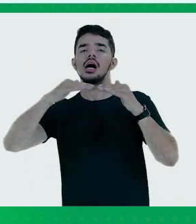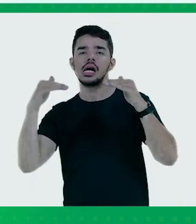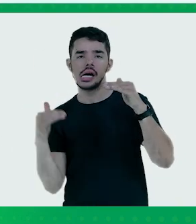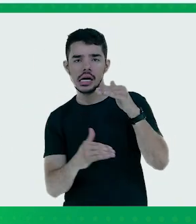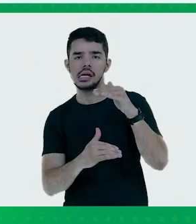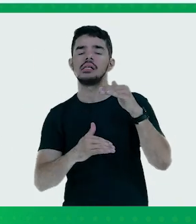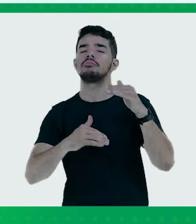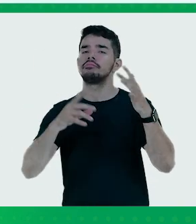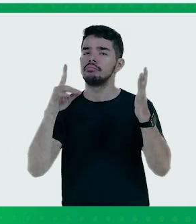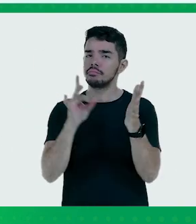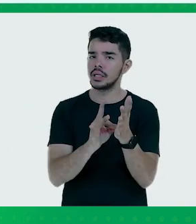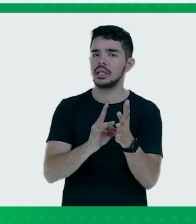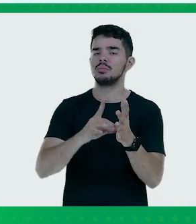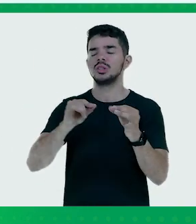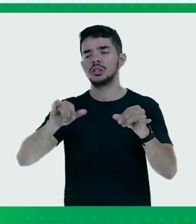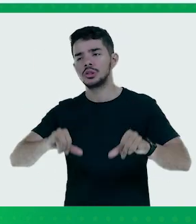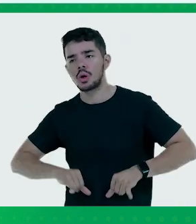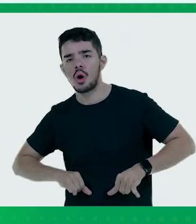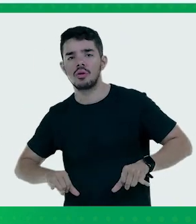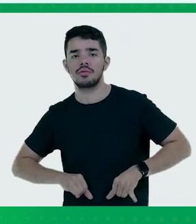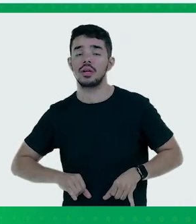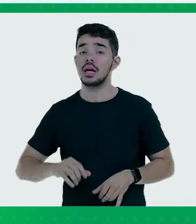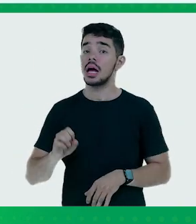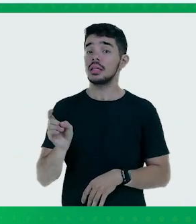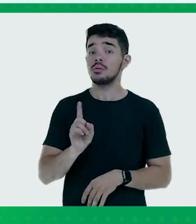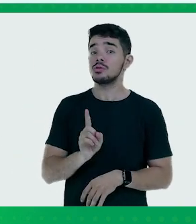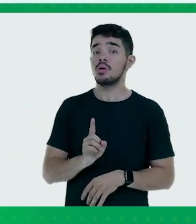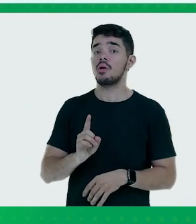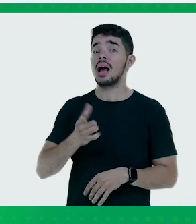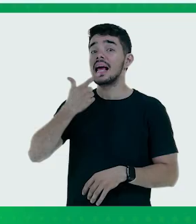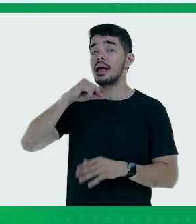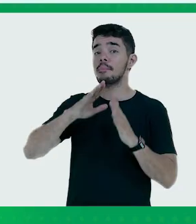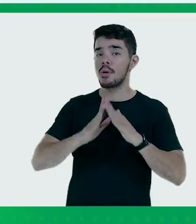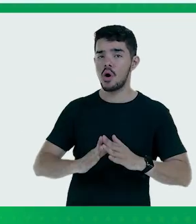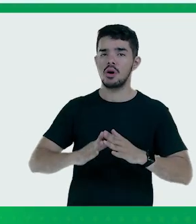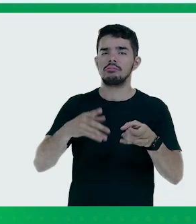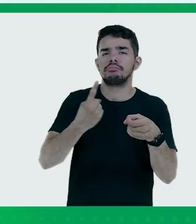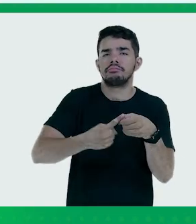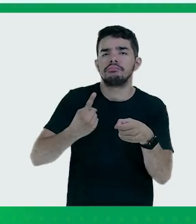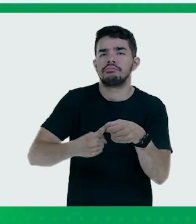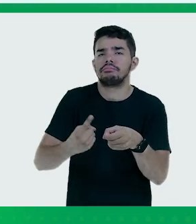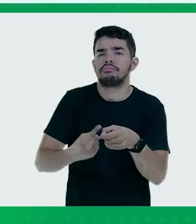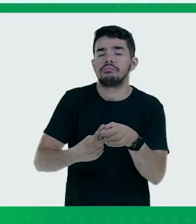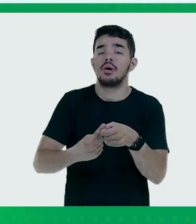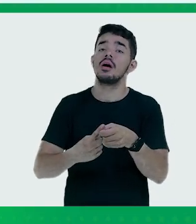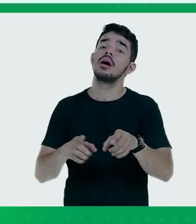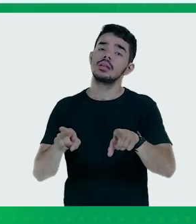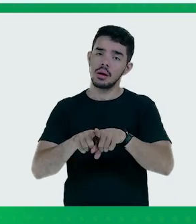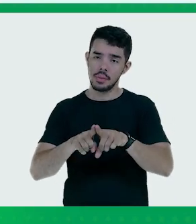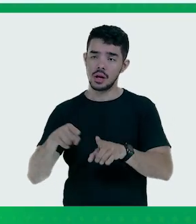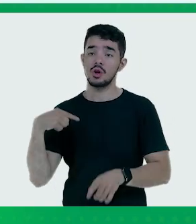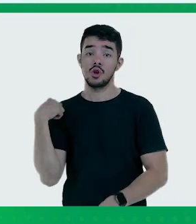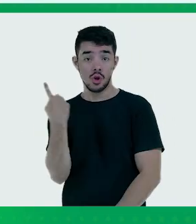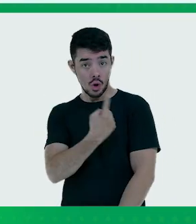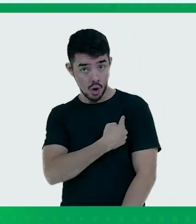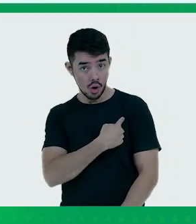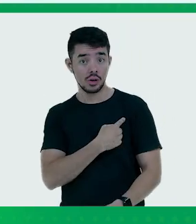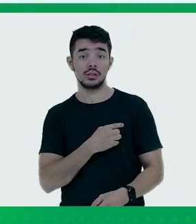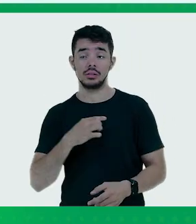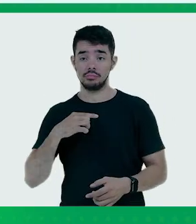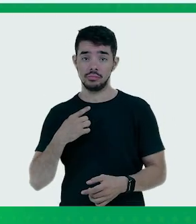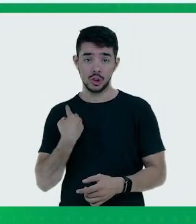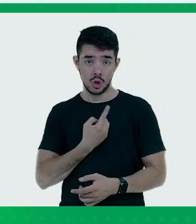desigualdade extrema que assola não apenas o sertanejo, muitas vezes, né, até a nós mesmos em